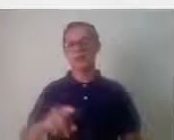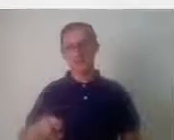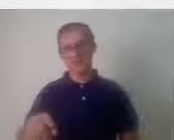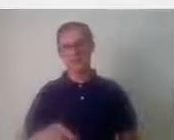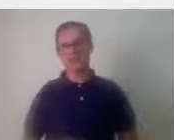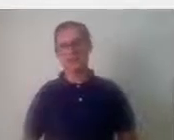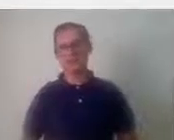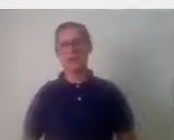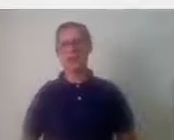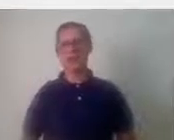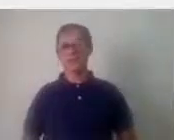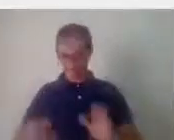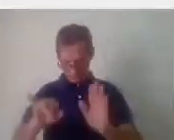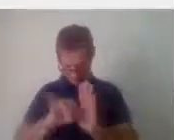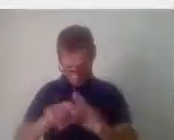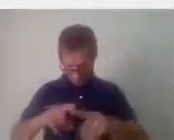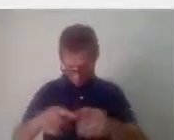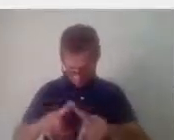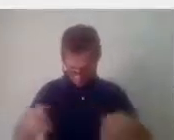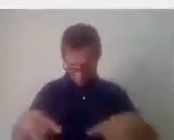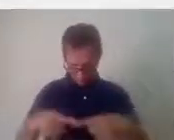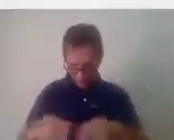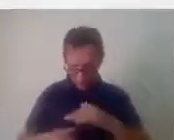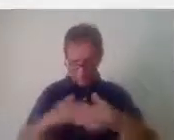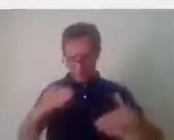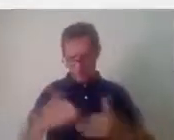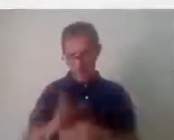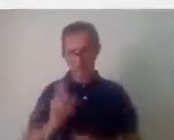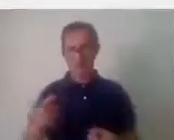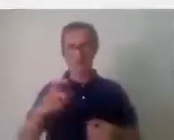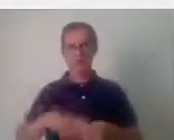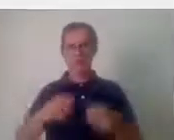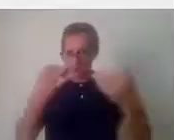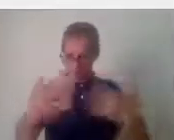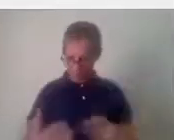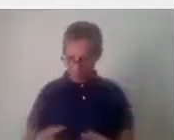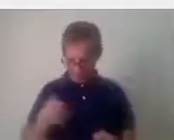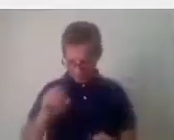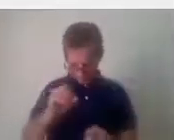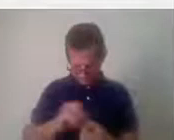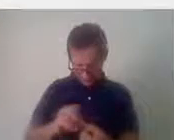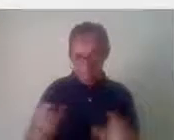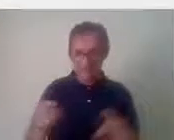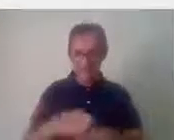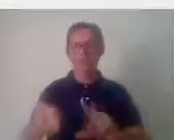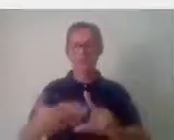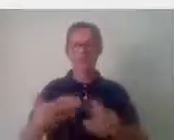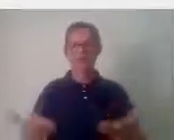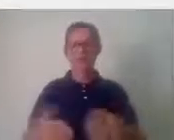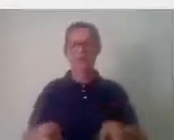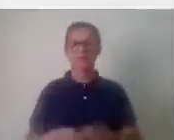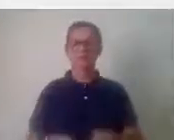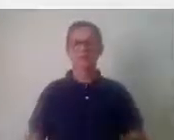integral, considerando que é uma região mais geral. E já eu volto para a gente fazer e para a gente finalizar a nossa